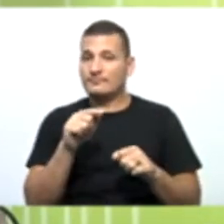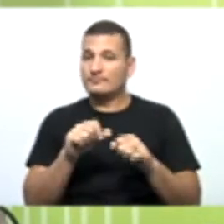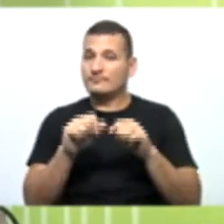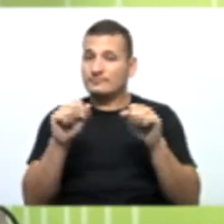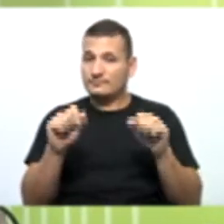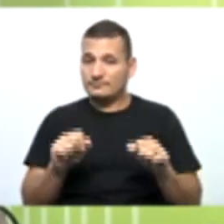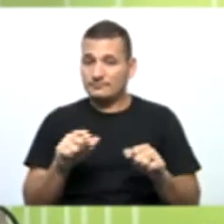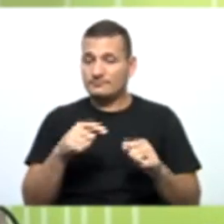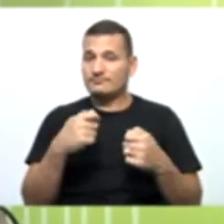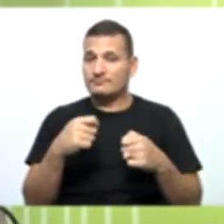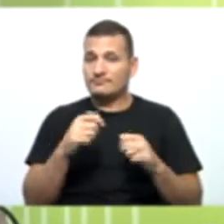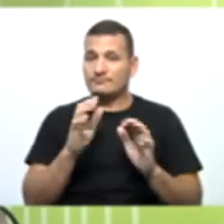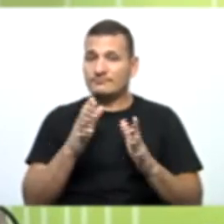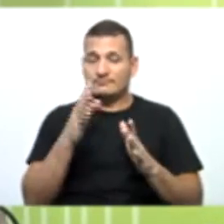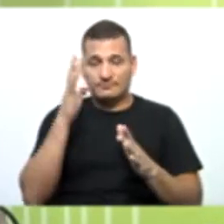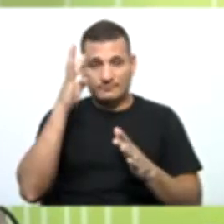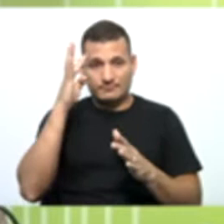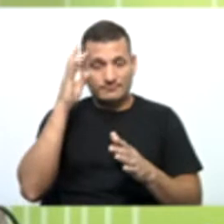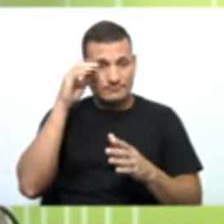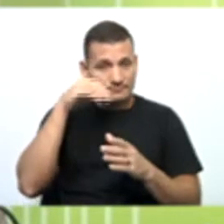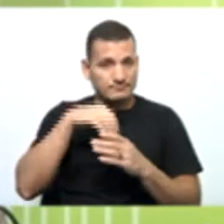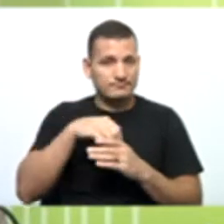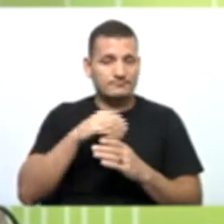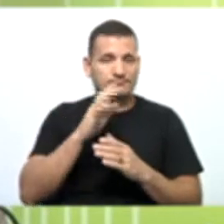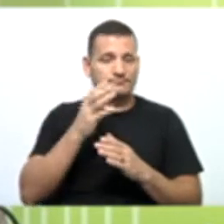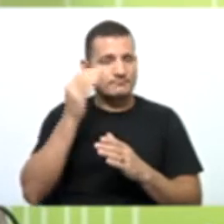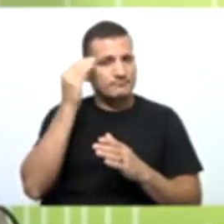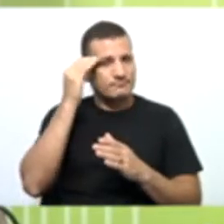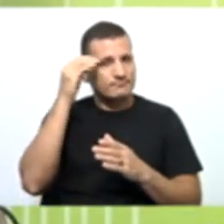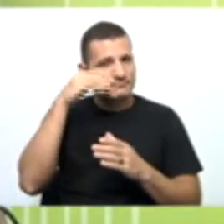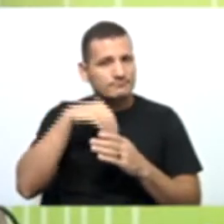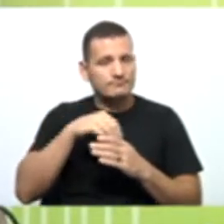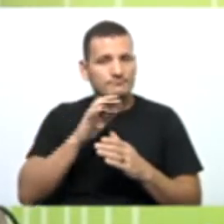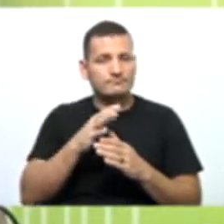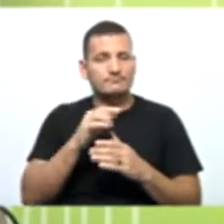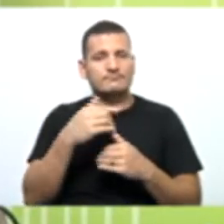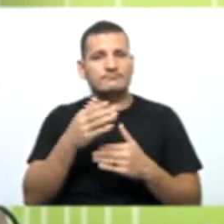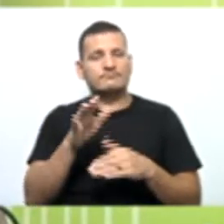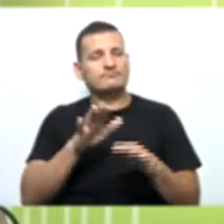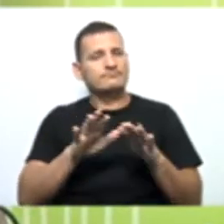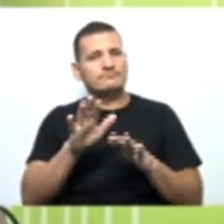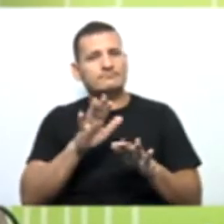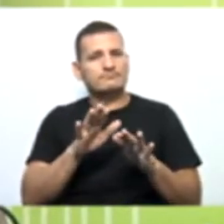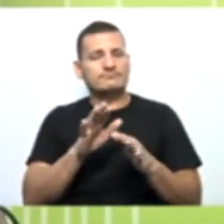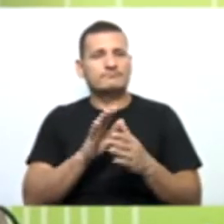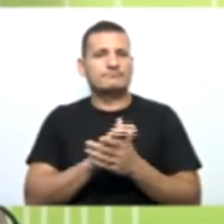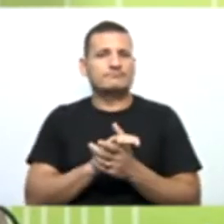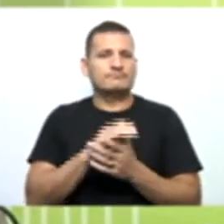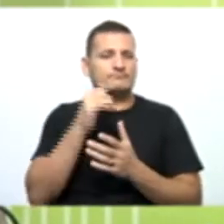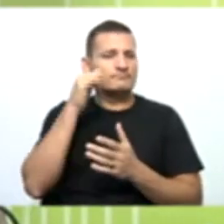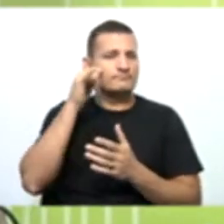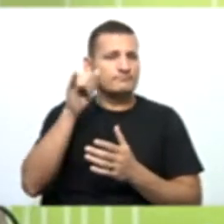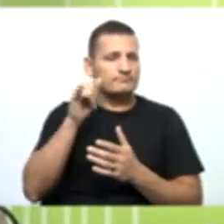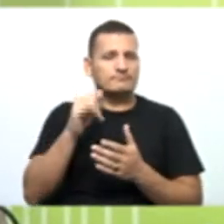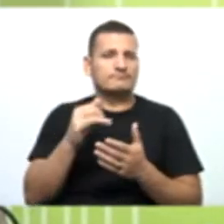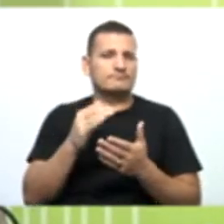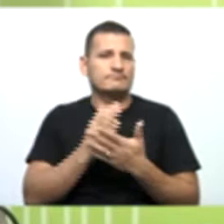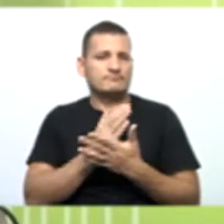tem que estar na cabeça, né? Então, muito cuidado com isso, não cometa alguns erros que eu